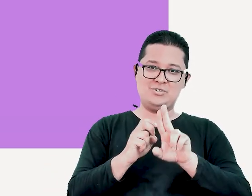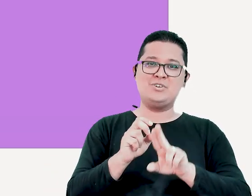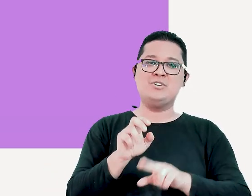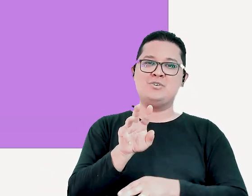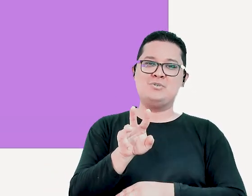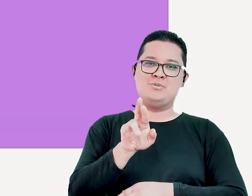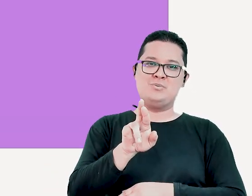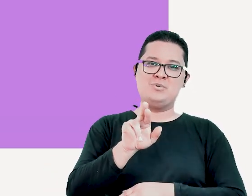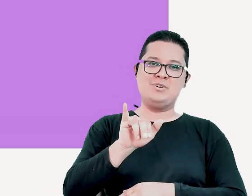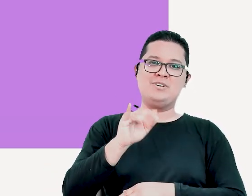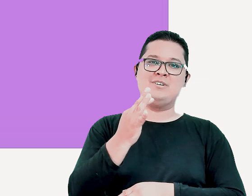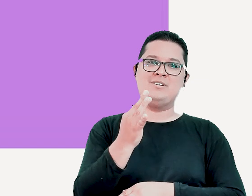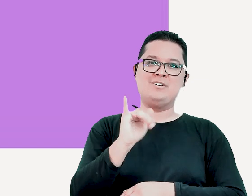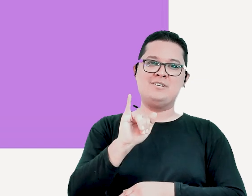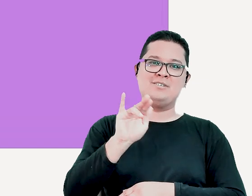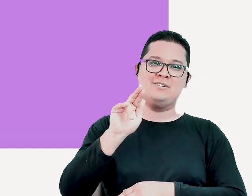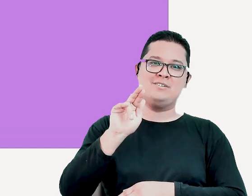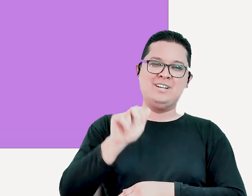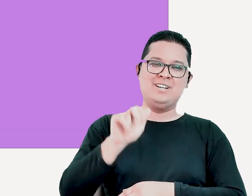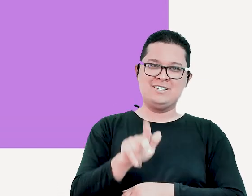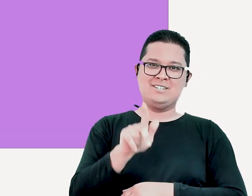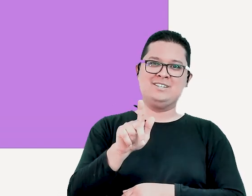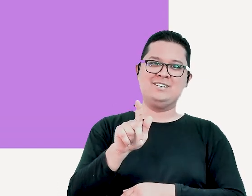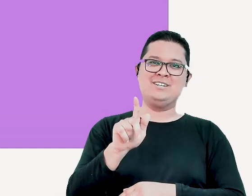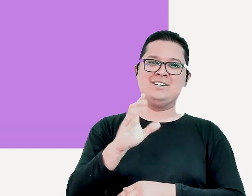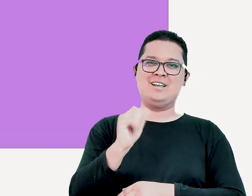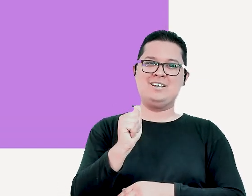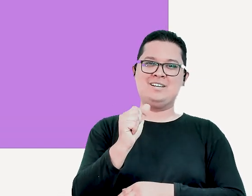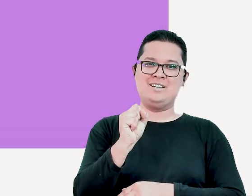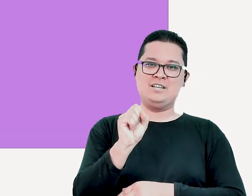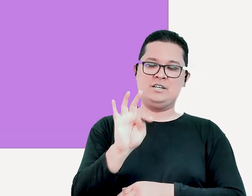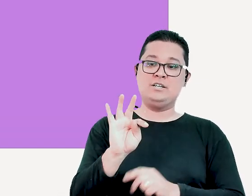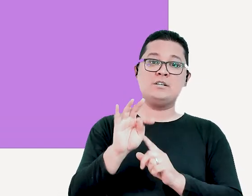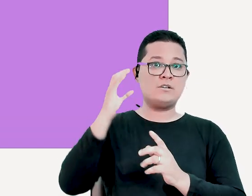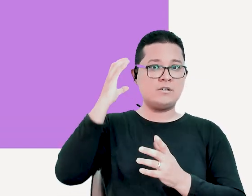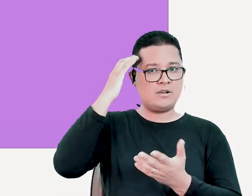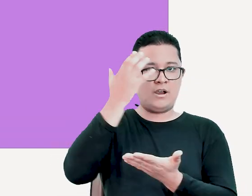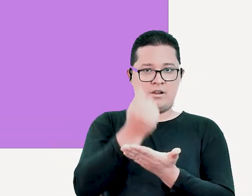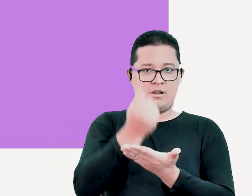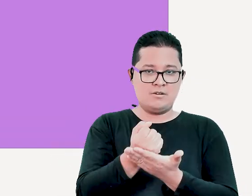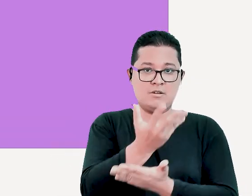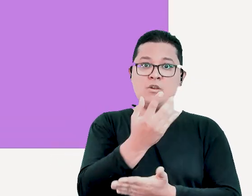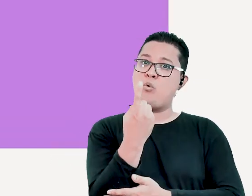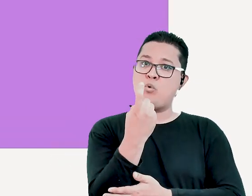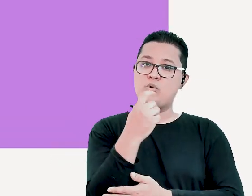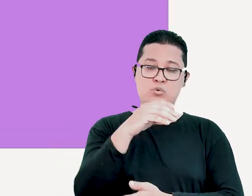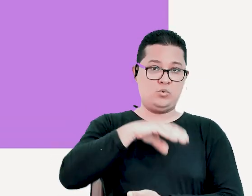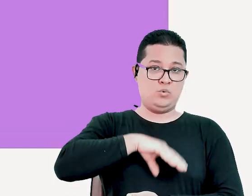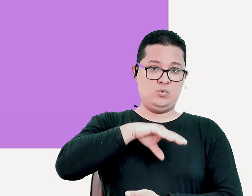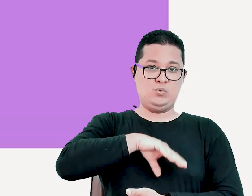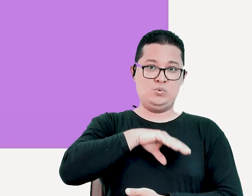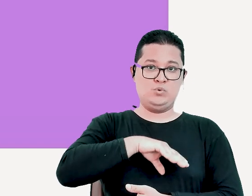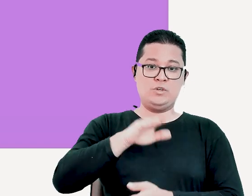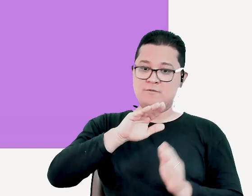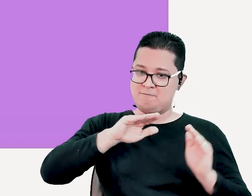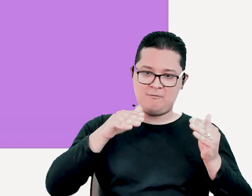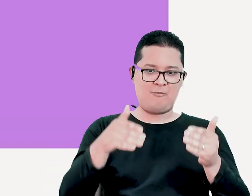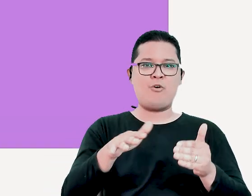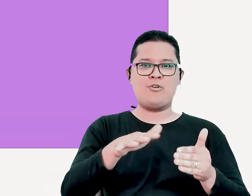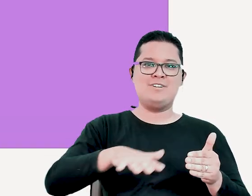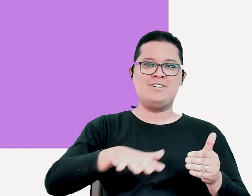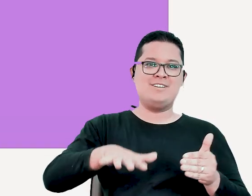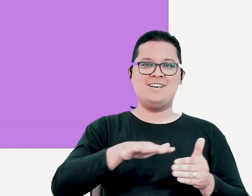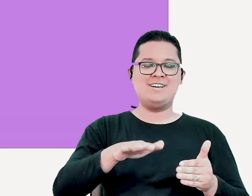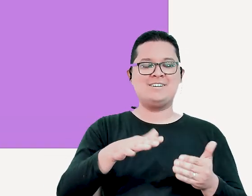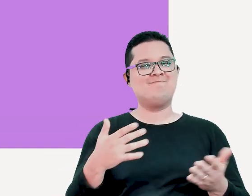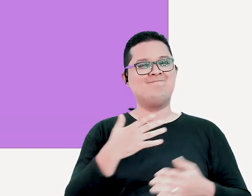gratuitamente nas plataformas de áudio e atualmente é o único podcast em português focado nessas áreas. Então, é um prazer para a gente estar aí